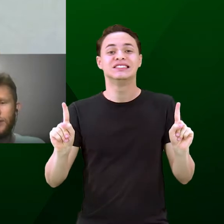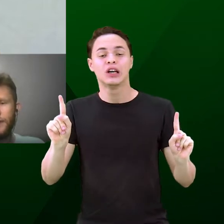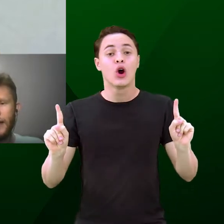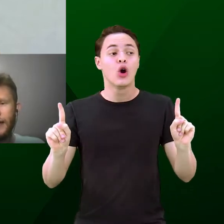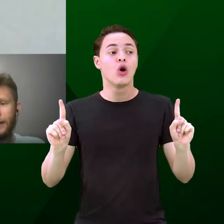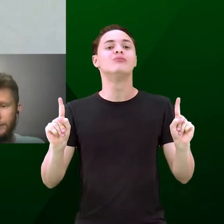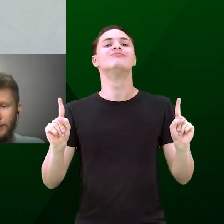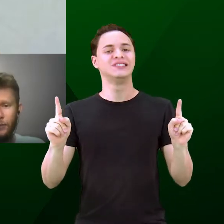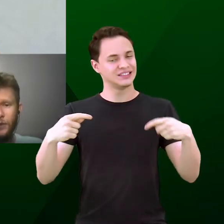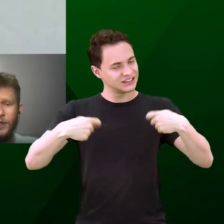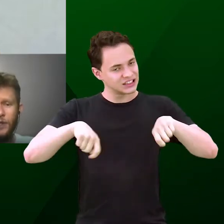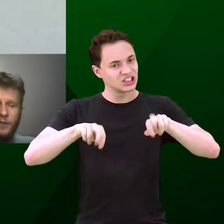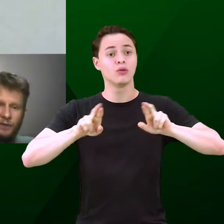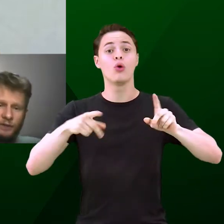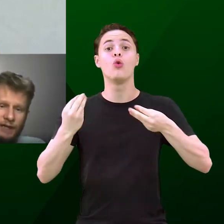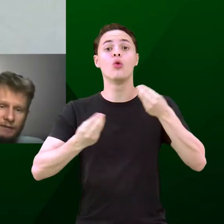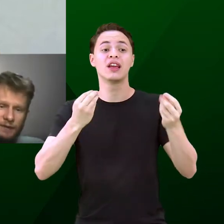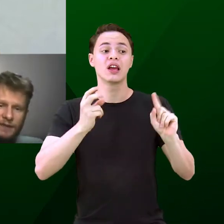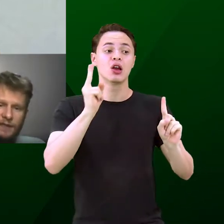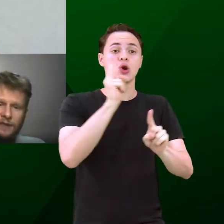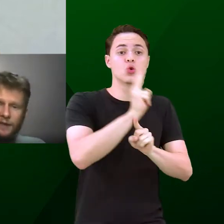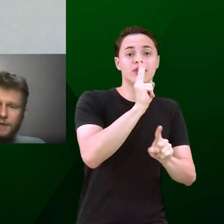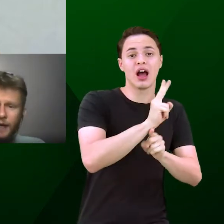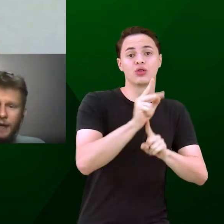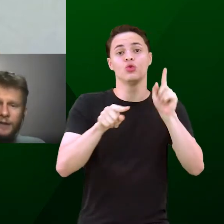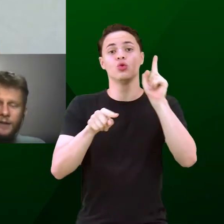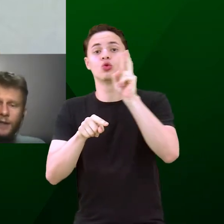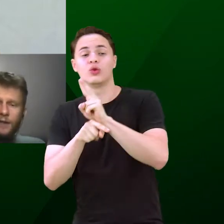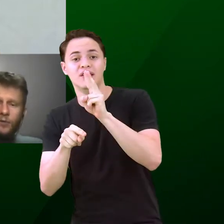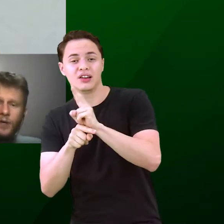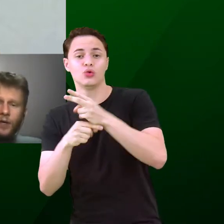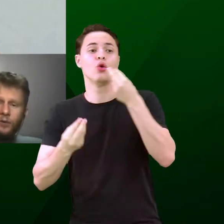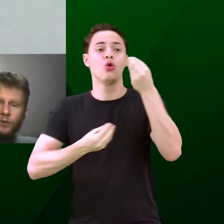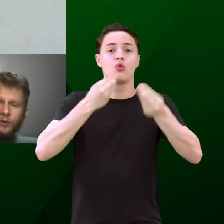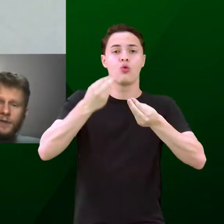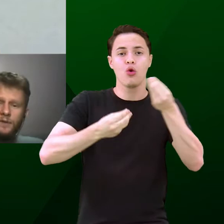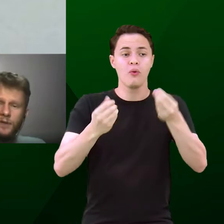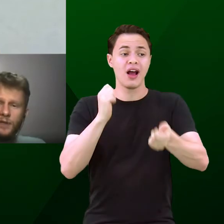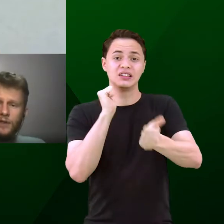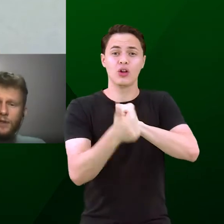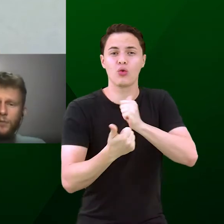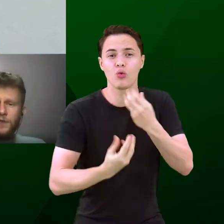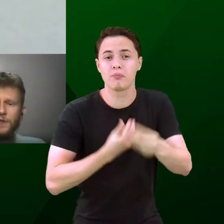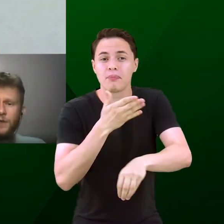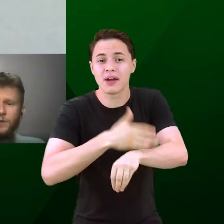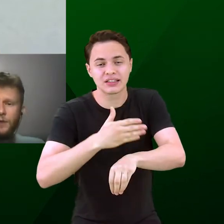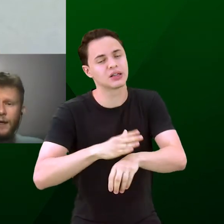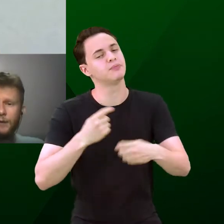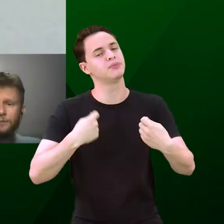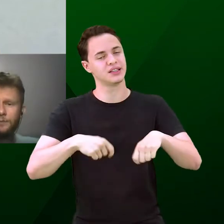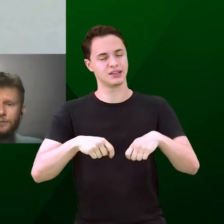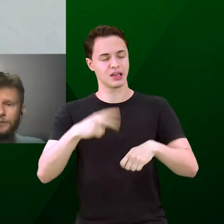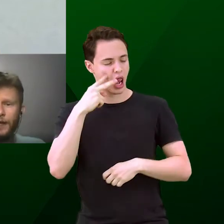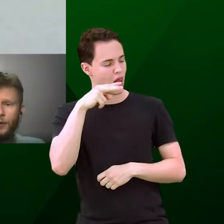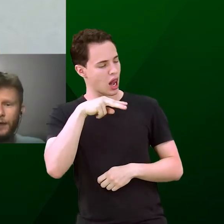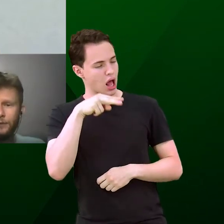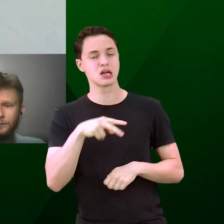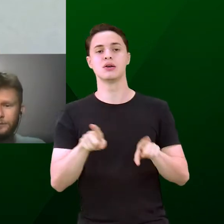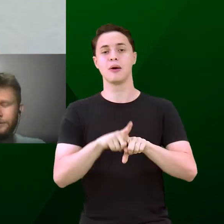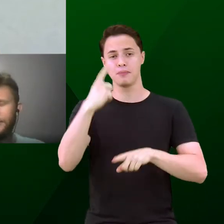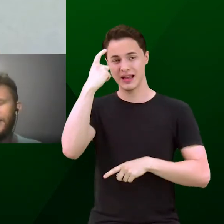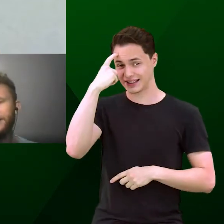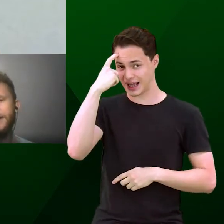né, um programa de atividade física baseado na corrida ou na caminhada. Vamos começar aqui pelo porquê